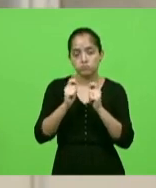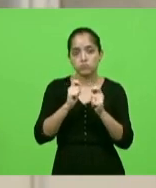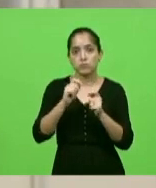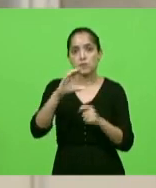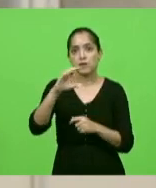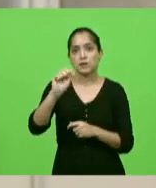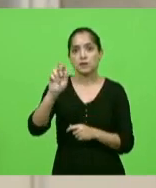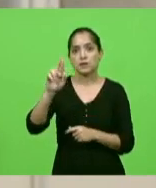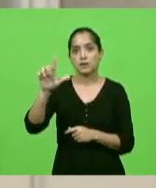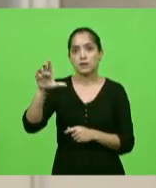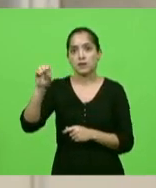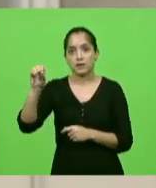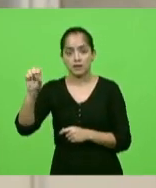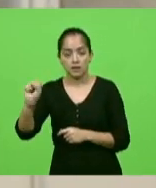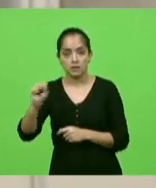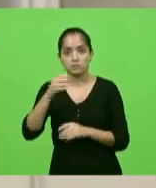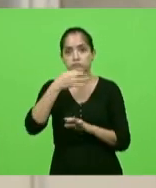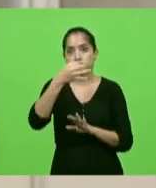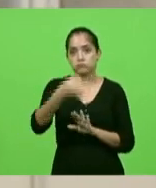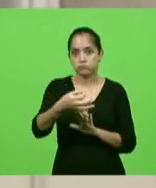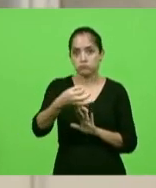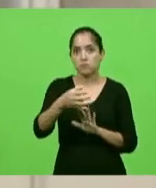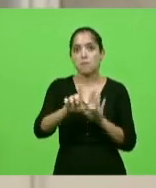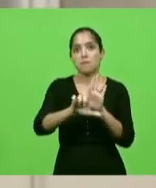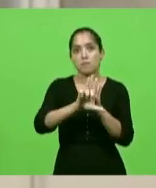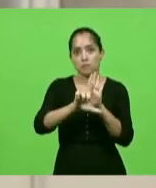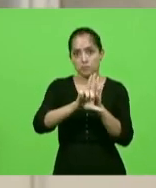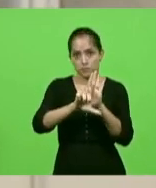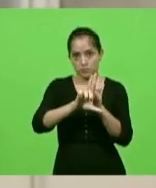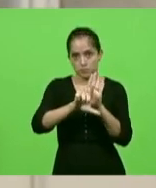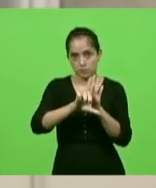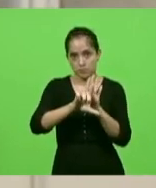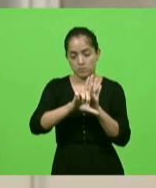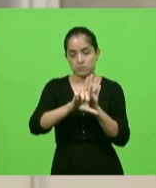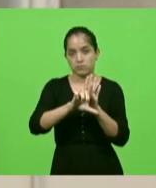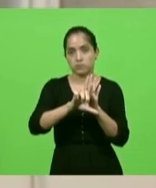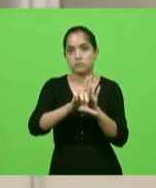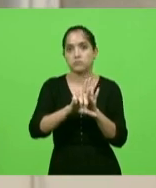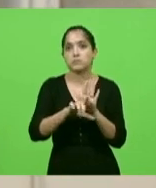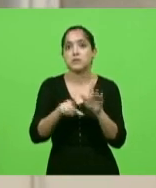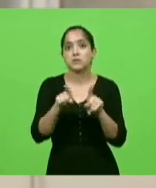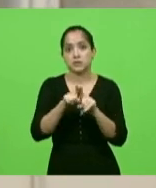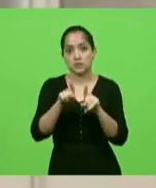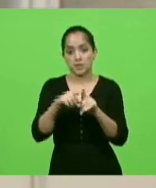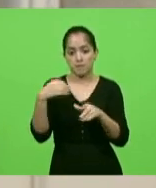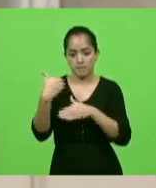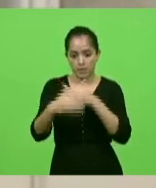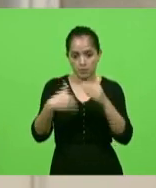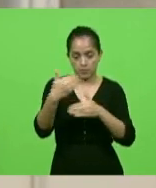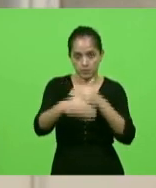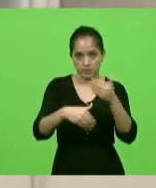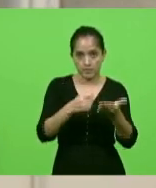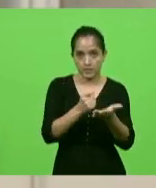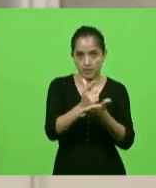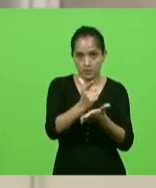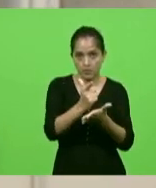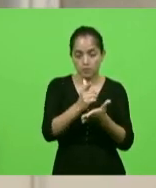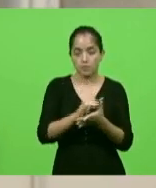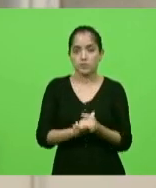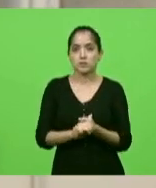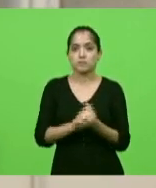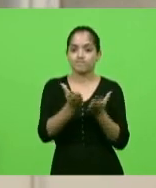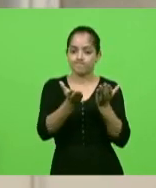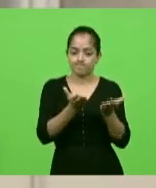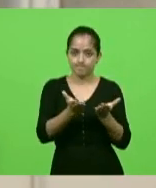Júnior em o que opinou pela legalidade dos atos praticados e pelo prosseguimento da aquisição por dispensa